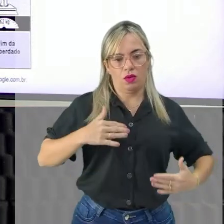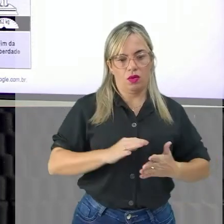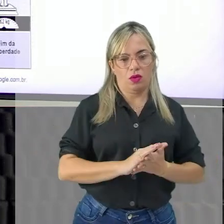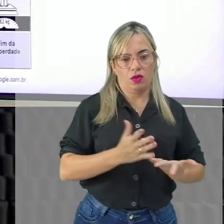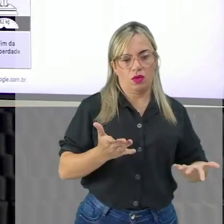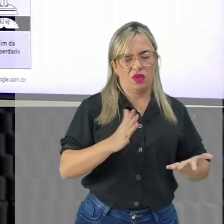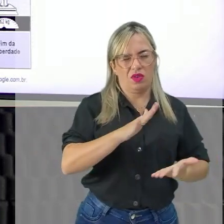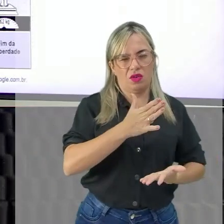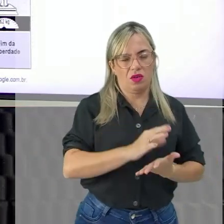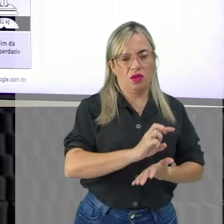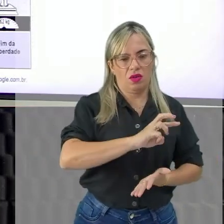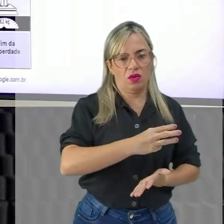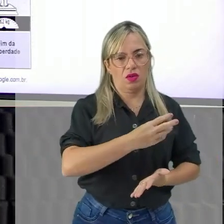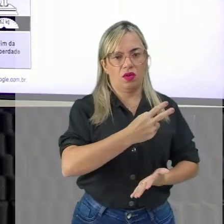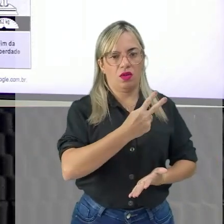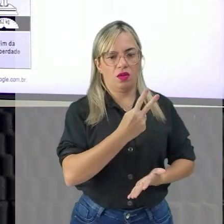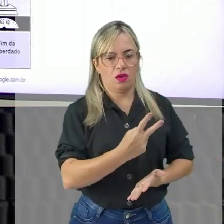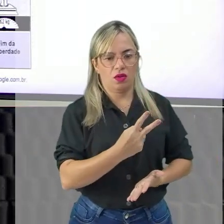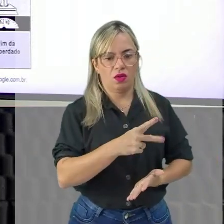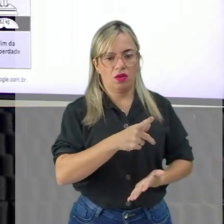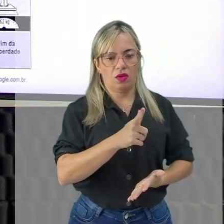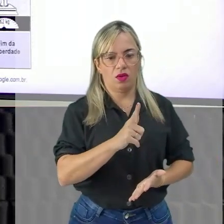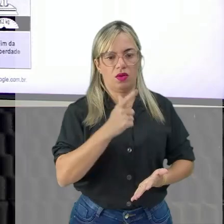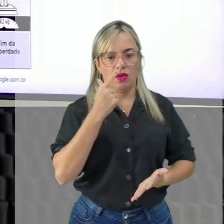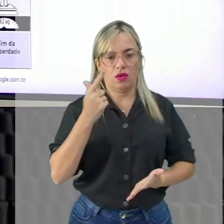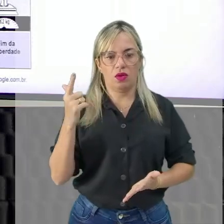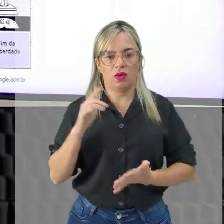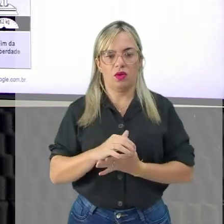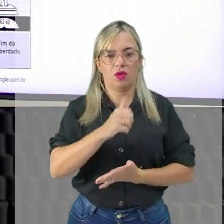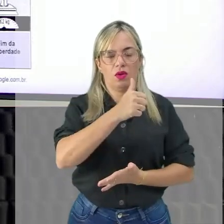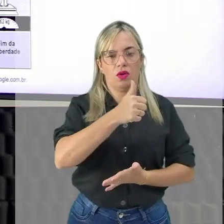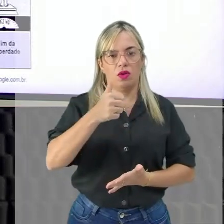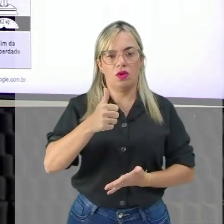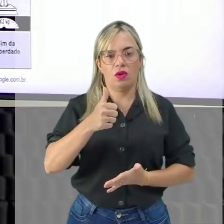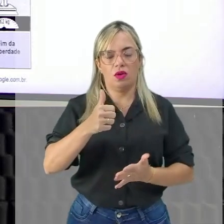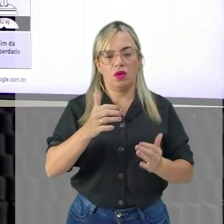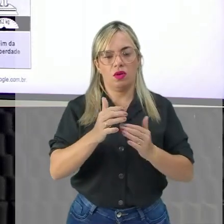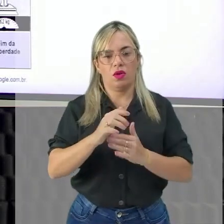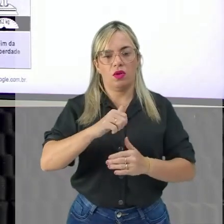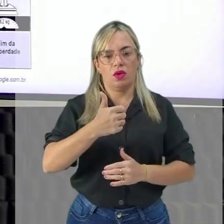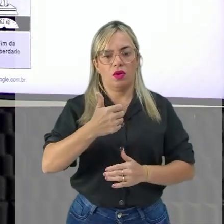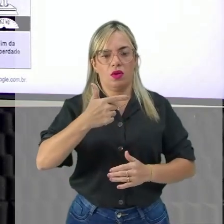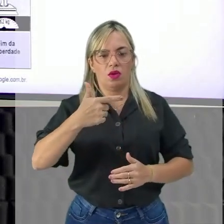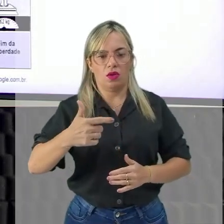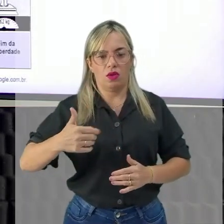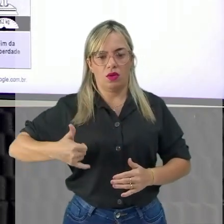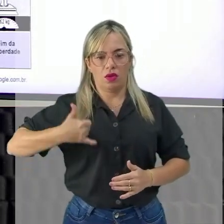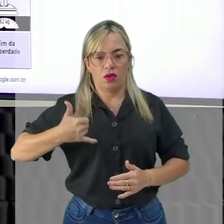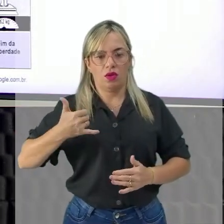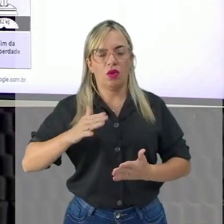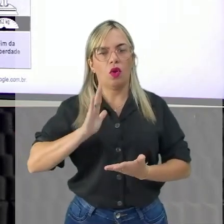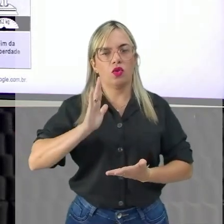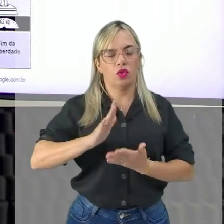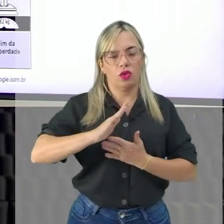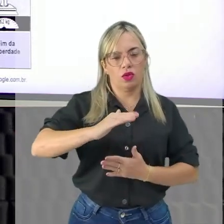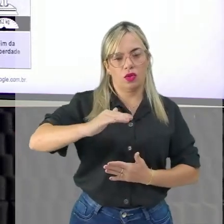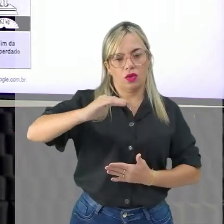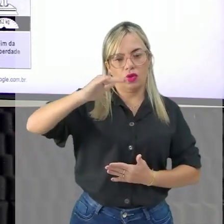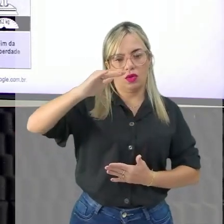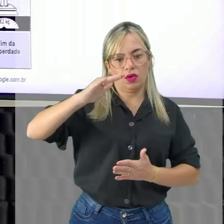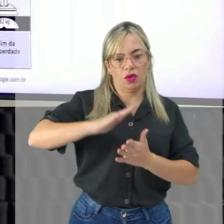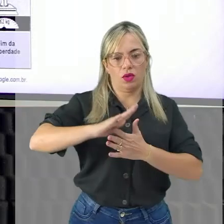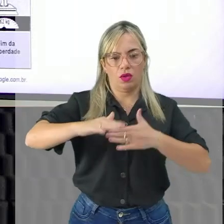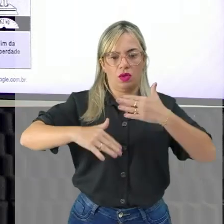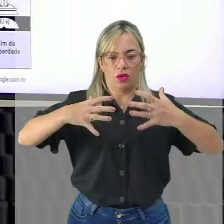quilos, né? Entre 11 e 12 anos já cresceu mais um pouquinho, né? O início do desenvolvimento